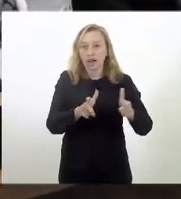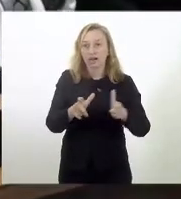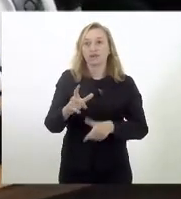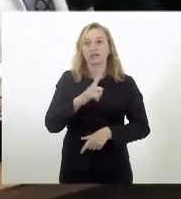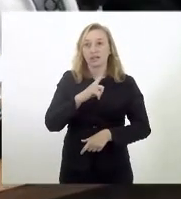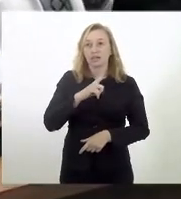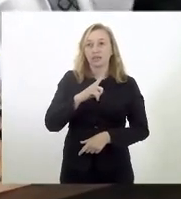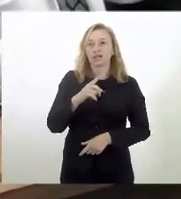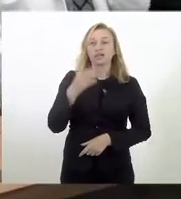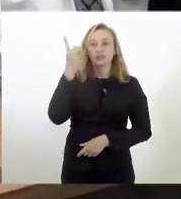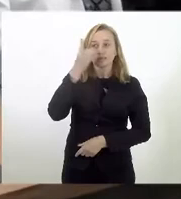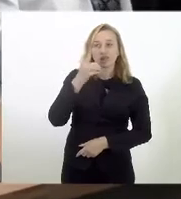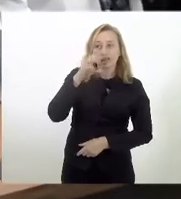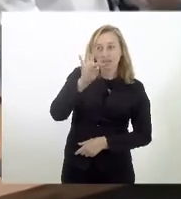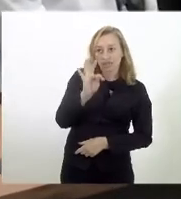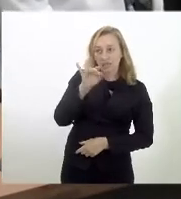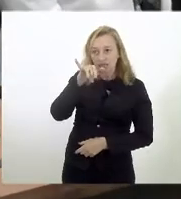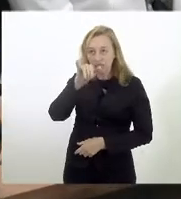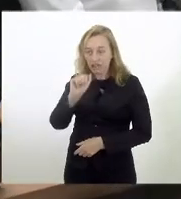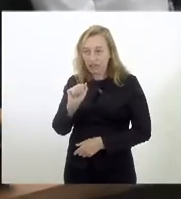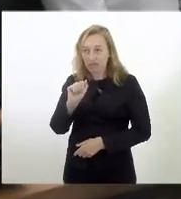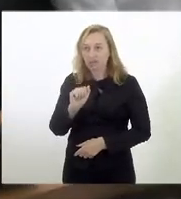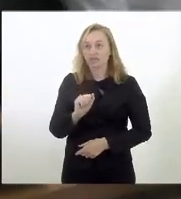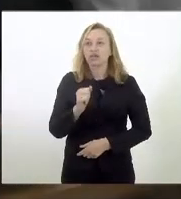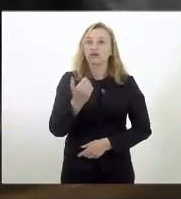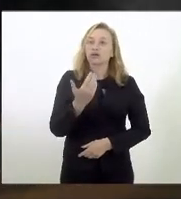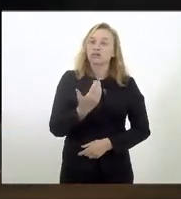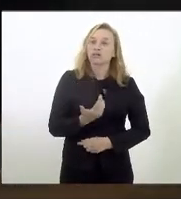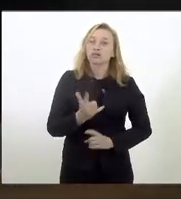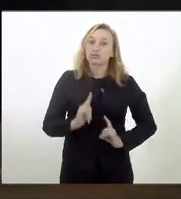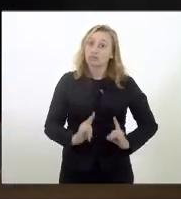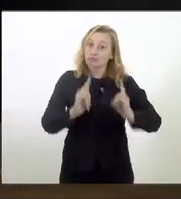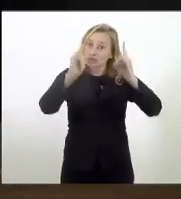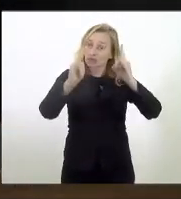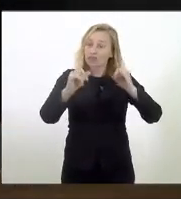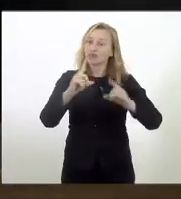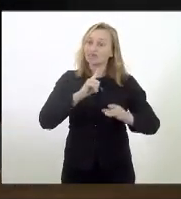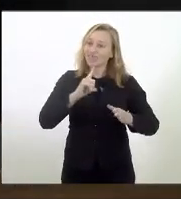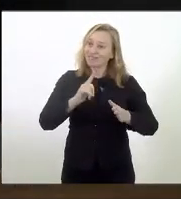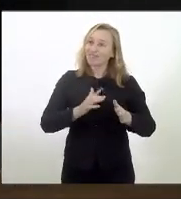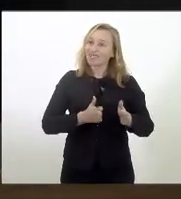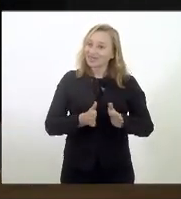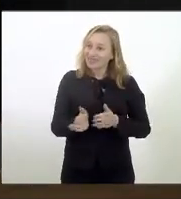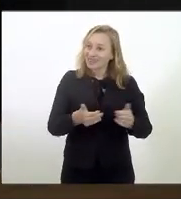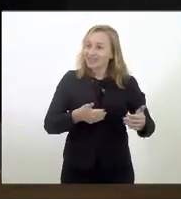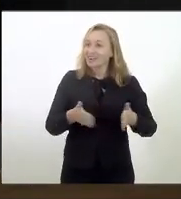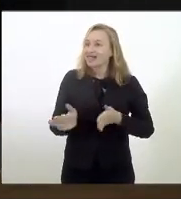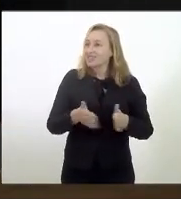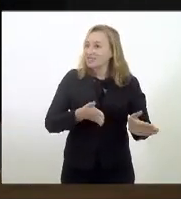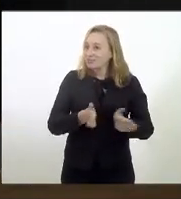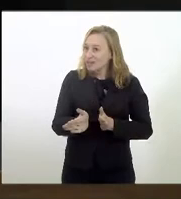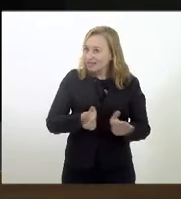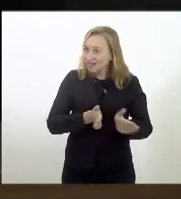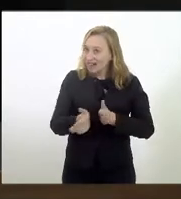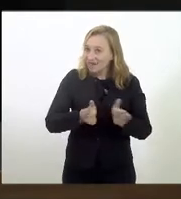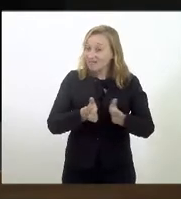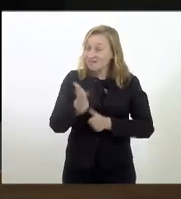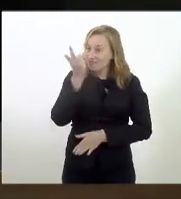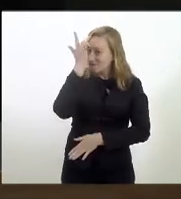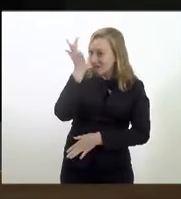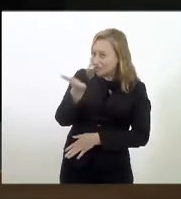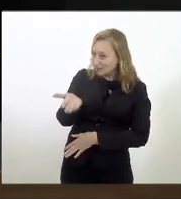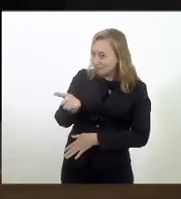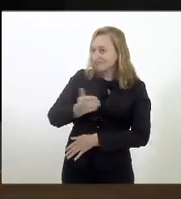Deputada Tânia Rodrigues, nosso edifício tem uma acessibilidade facilitada.